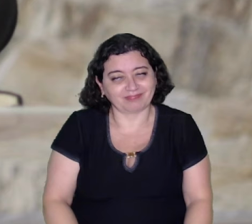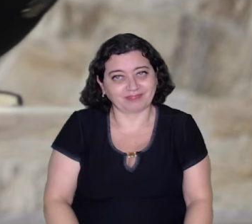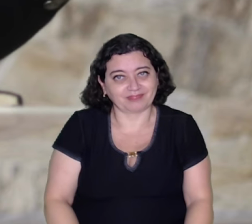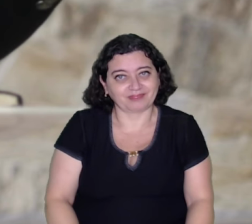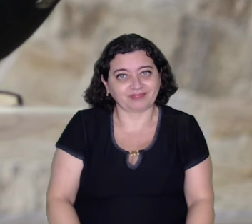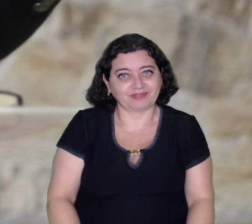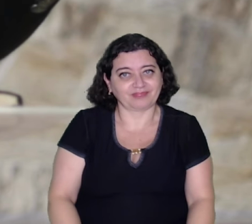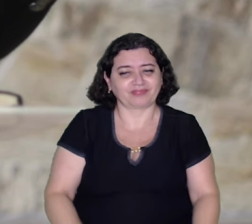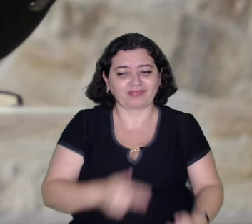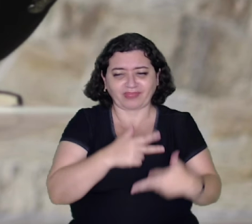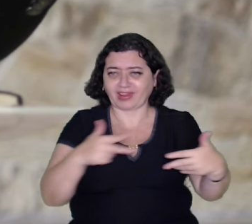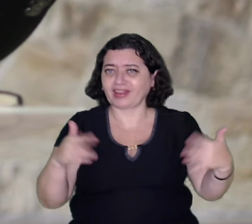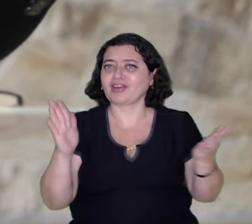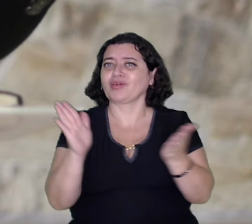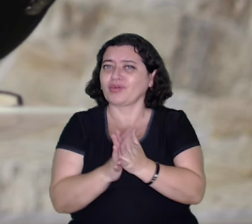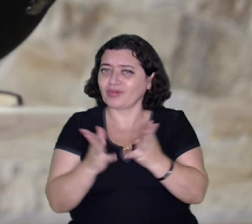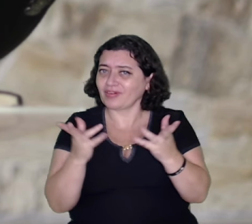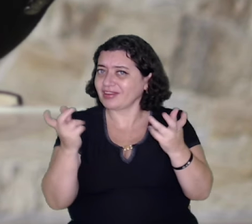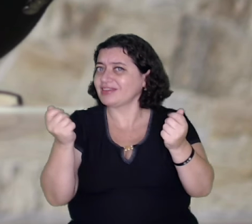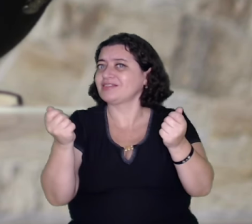Olha que coisa maravilhosa.